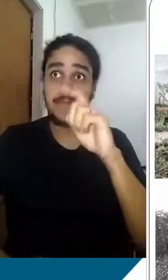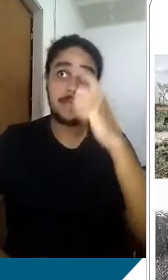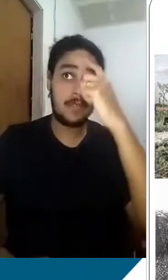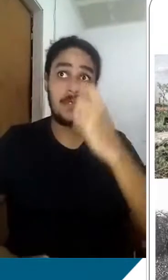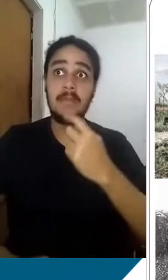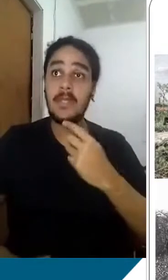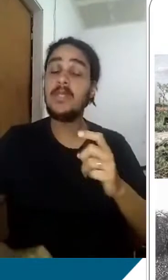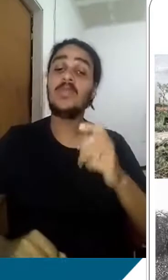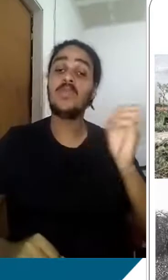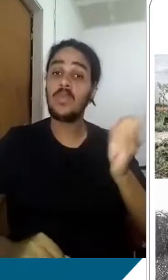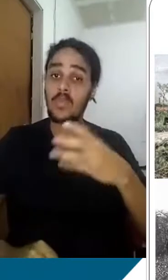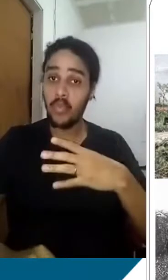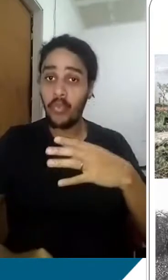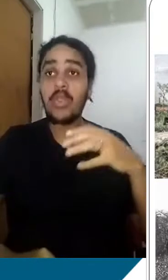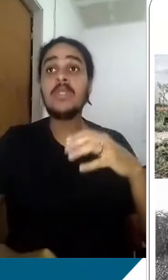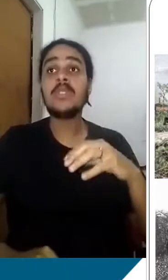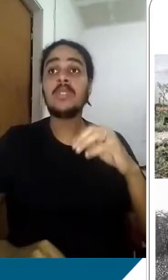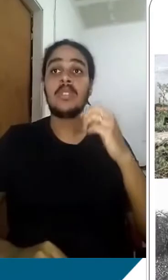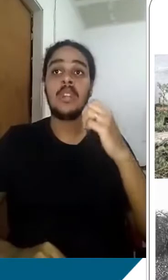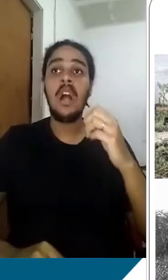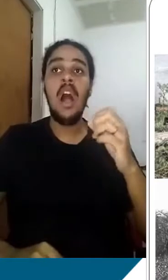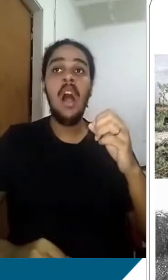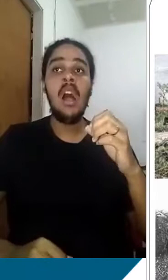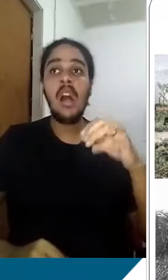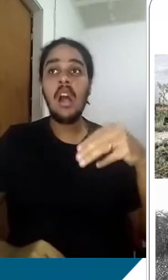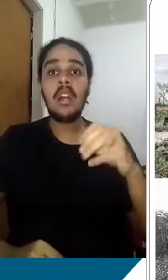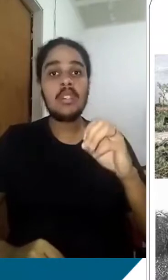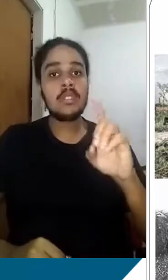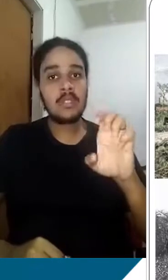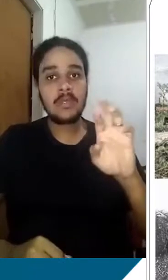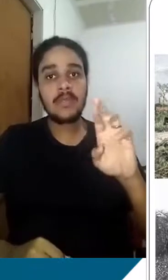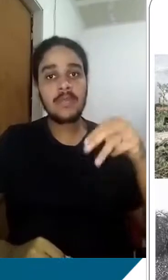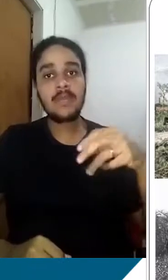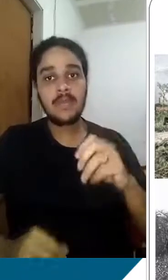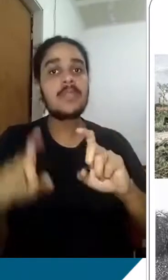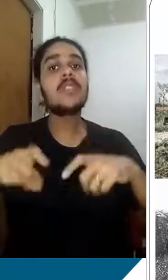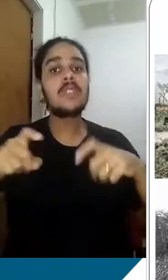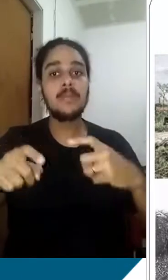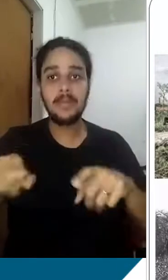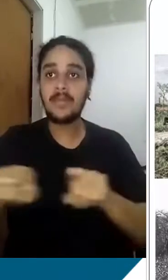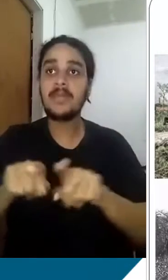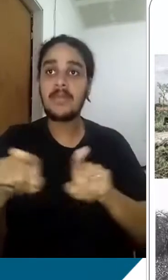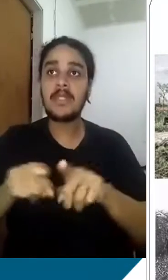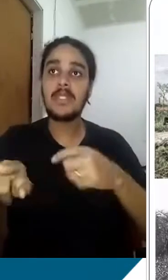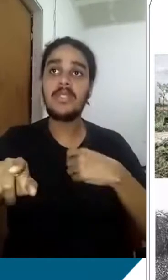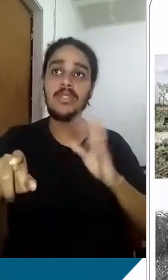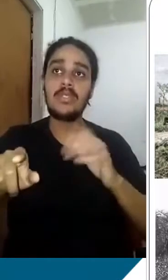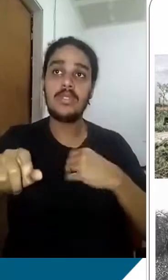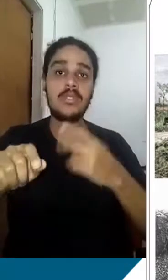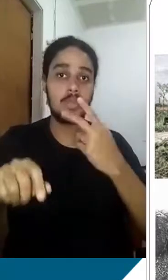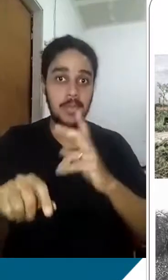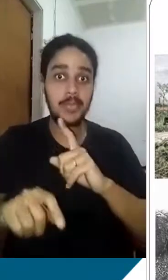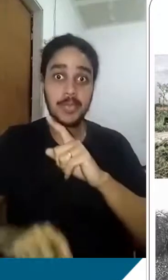das plantations a partir, né, da modernização da agricultura oriunda da Revolução Verde, que eu havia destacado.